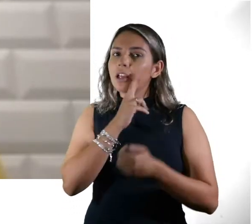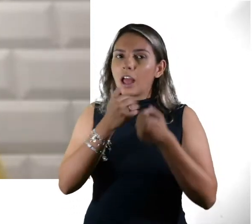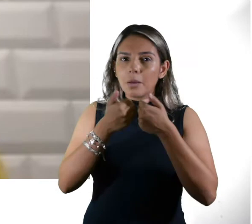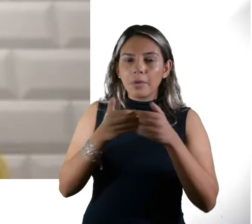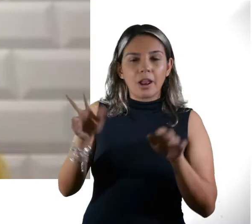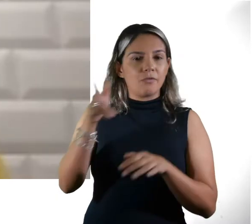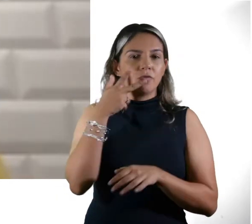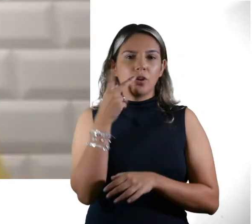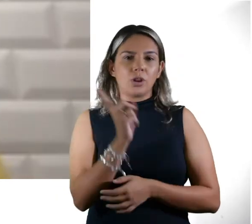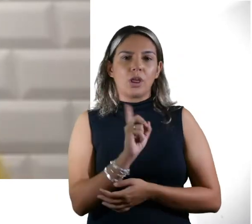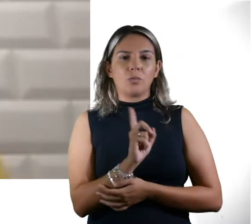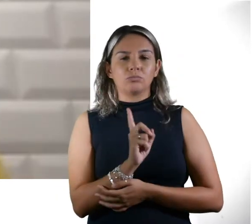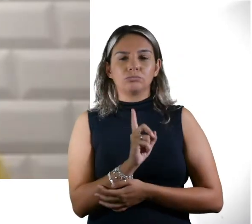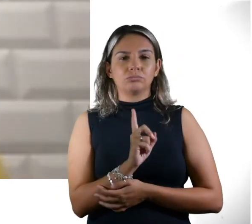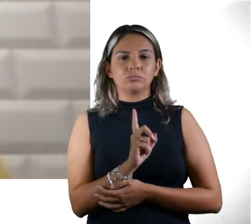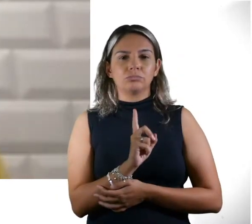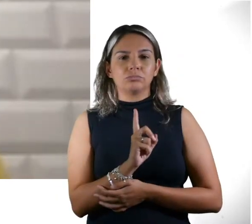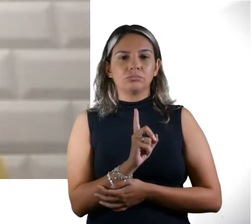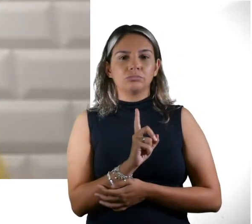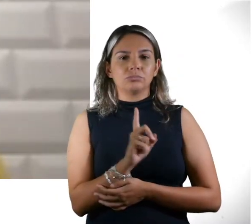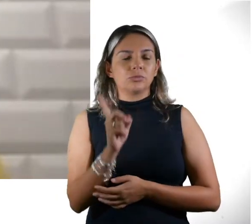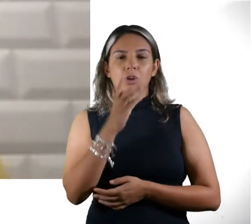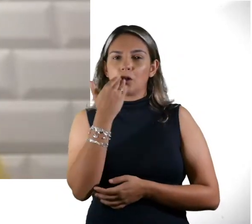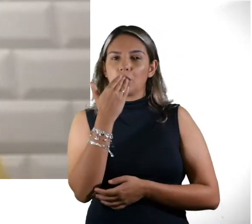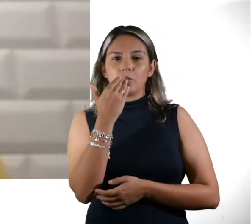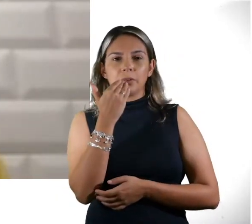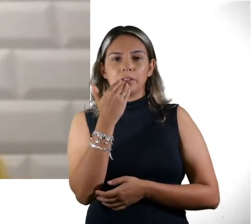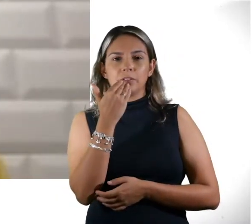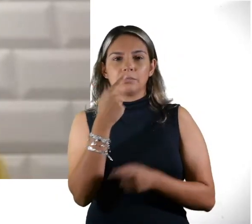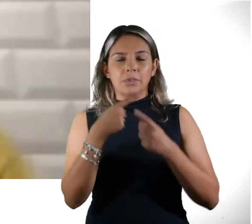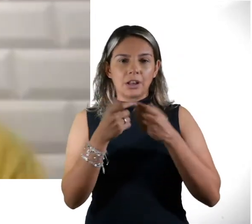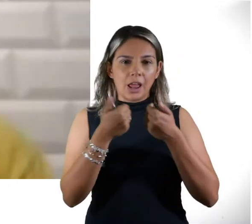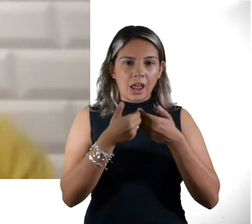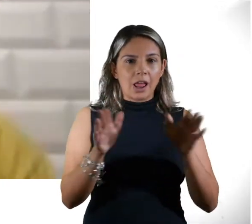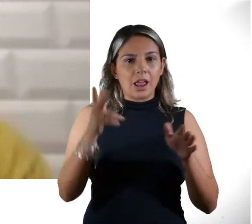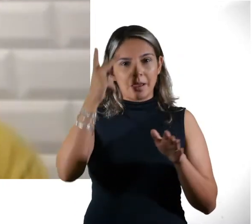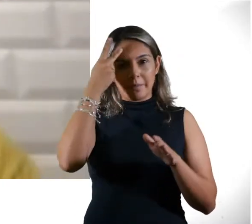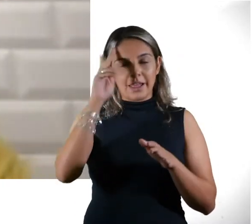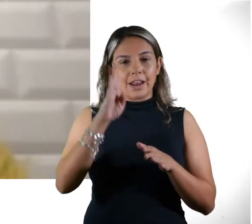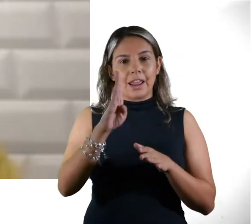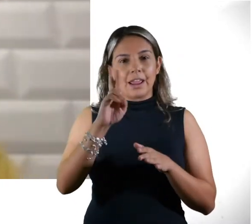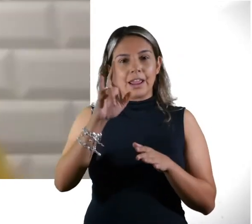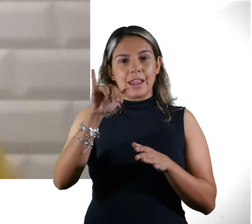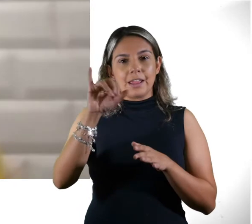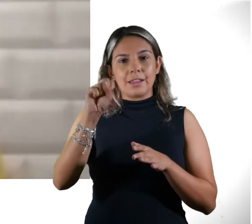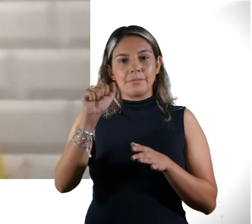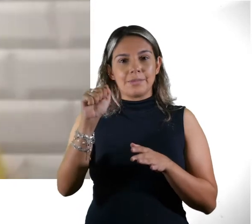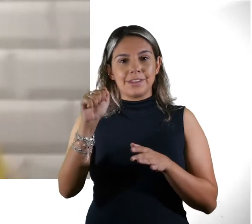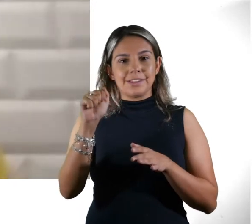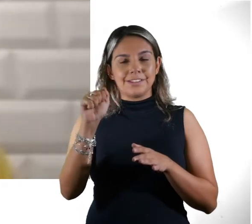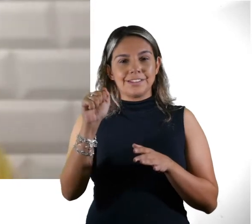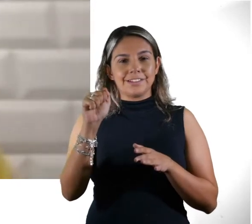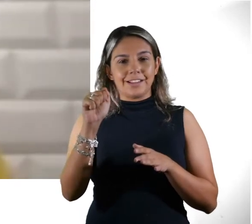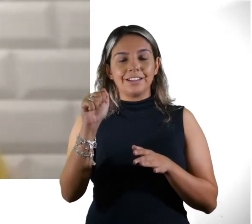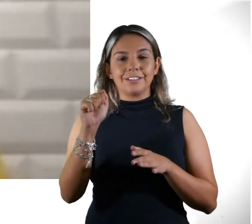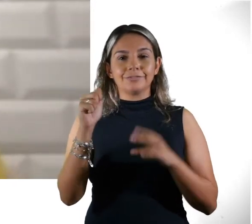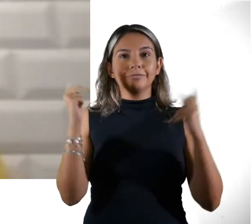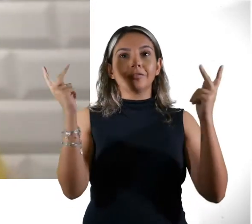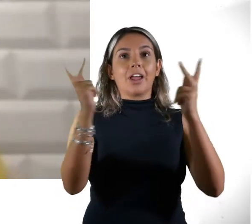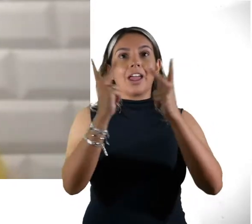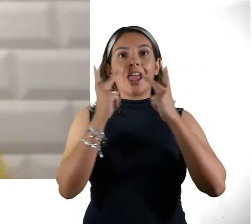aberto? E ele disse, não, já não servimos refeições, mas estamos abertos para a brisa, que eu achei uma expressão muito